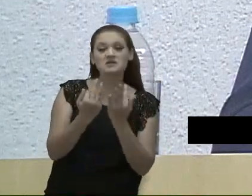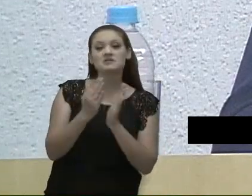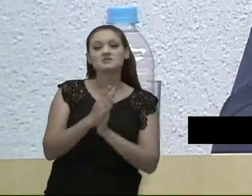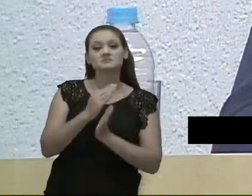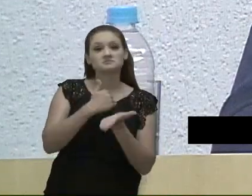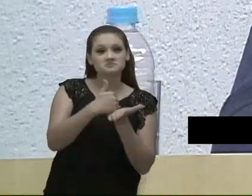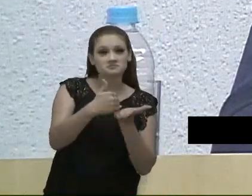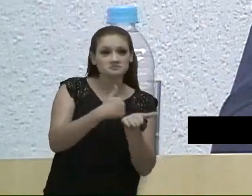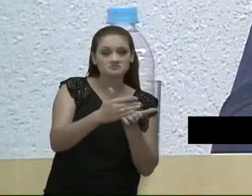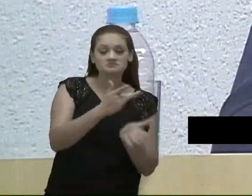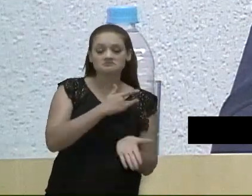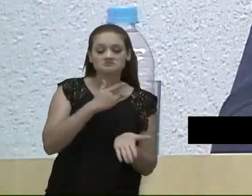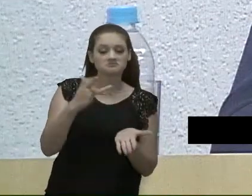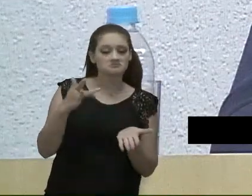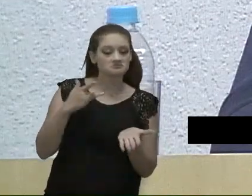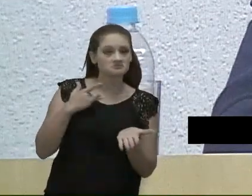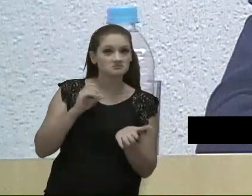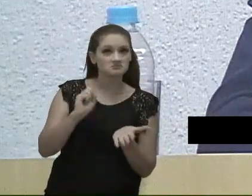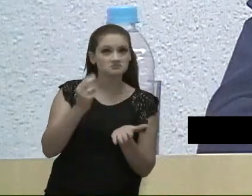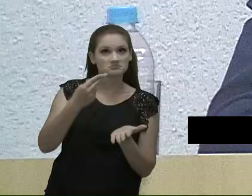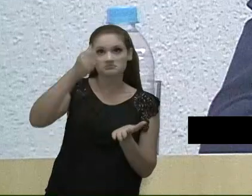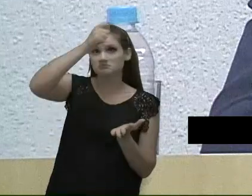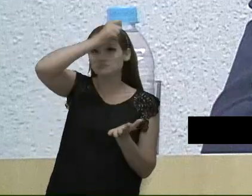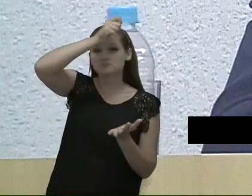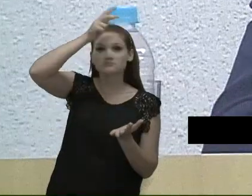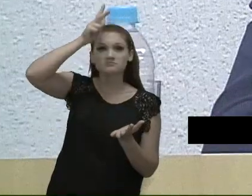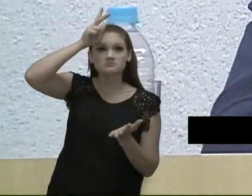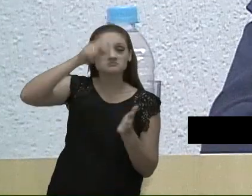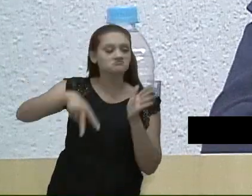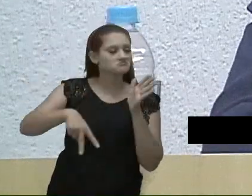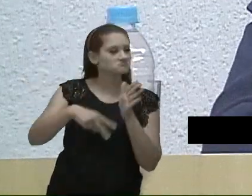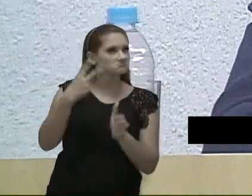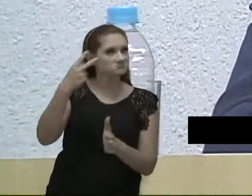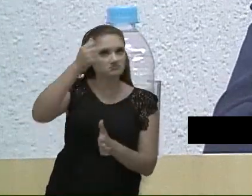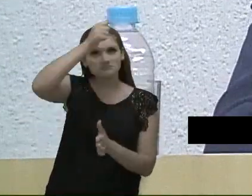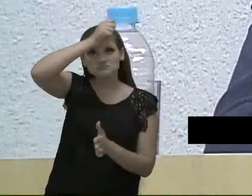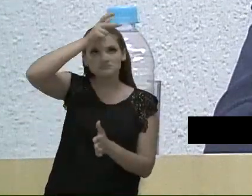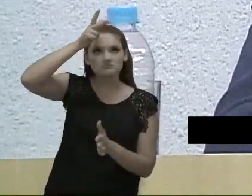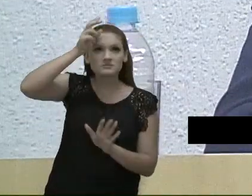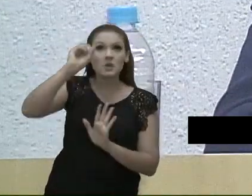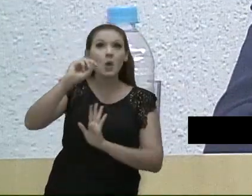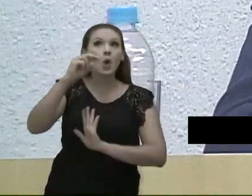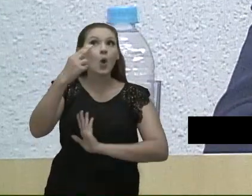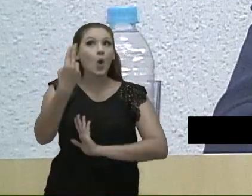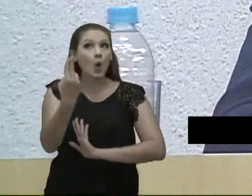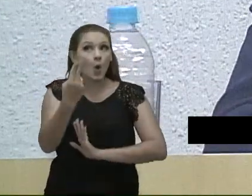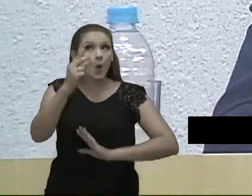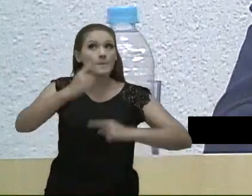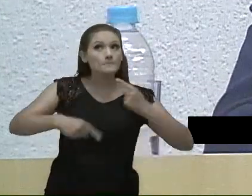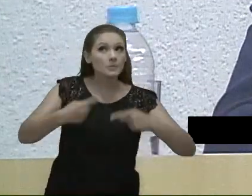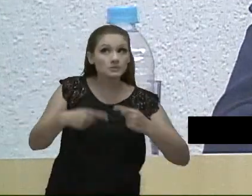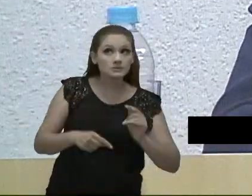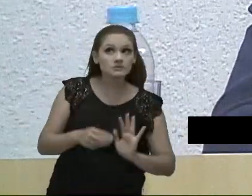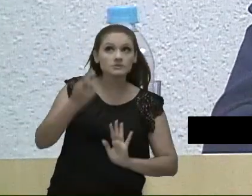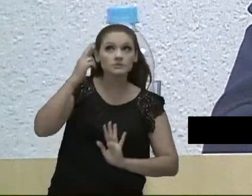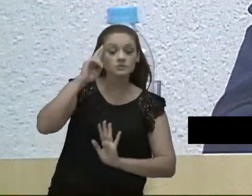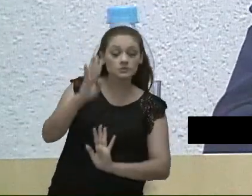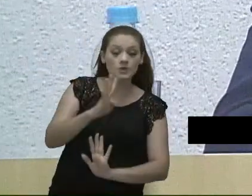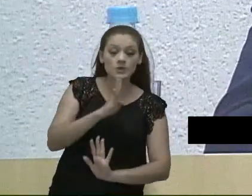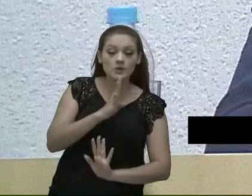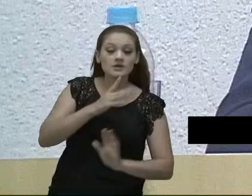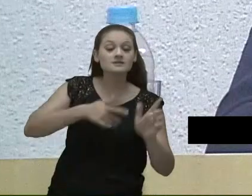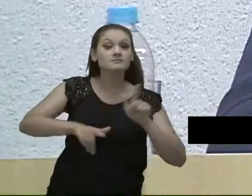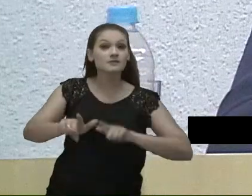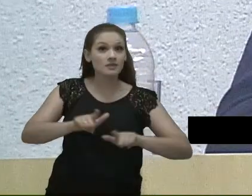de saúde, prefeito municipal, vice-prefeita ou algum agente político... De conhecimento, senhor,